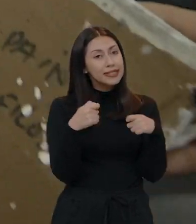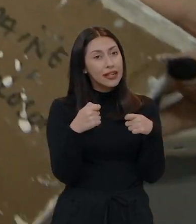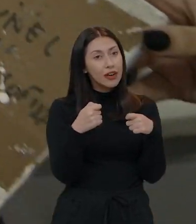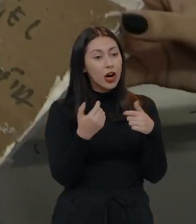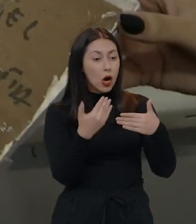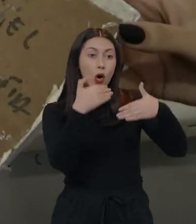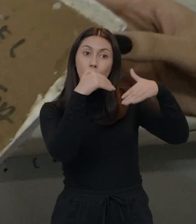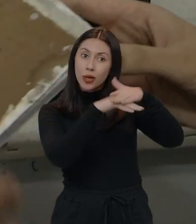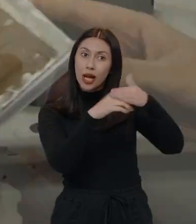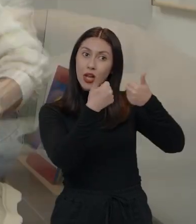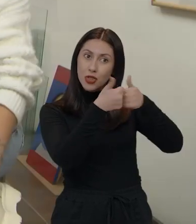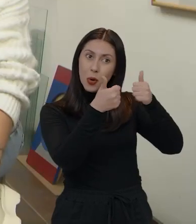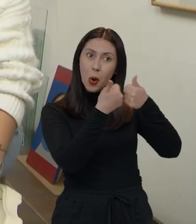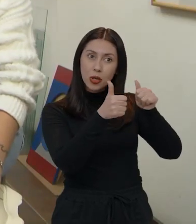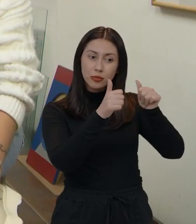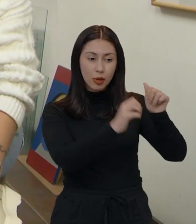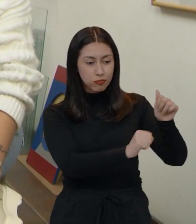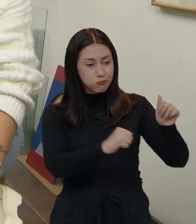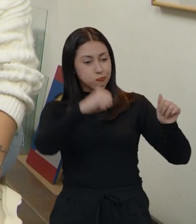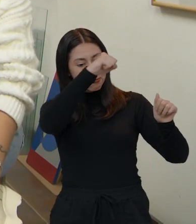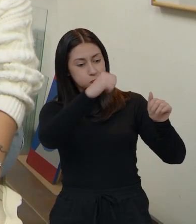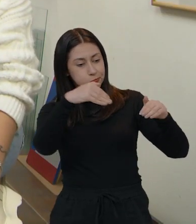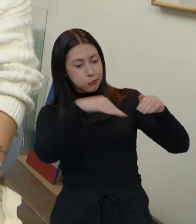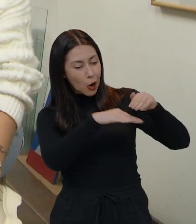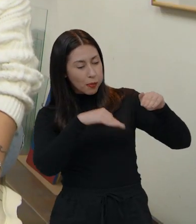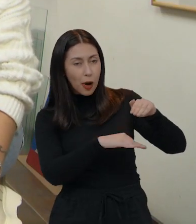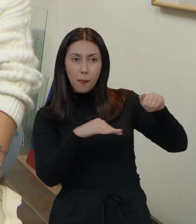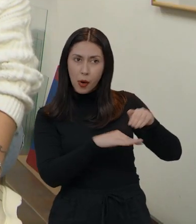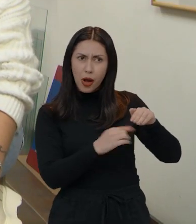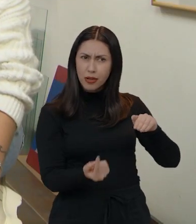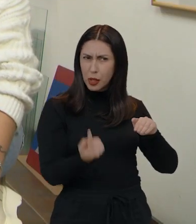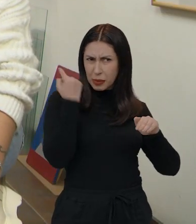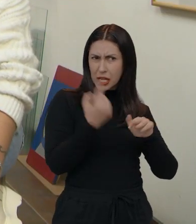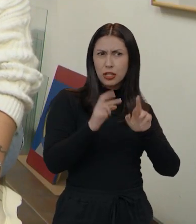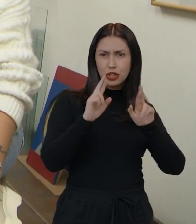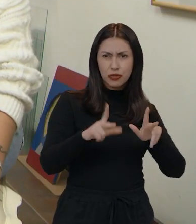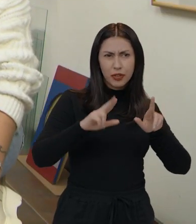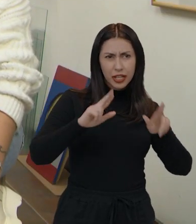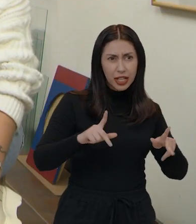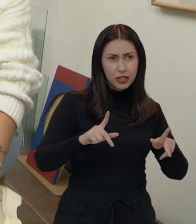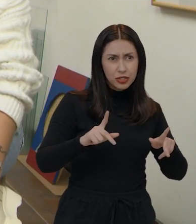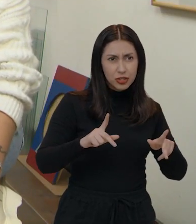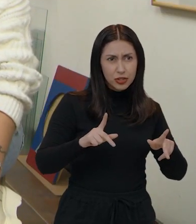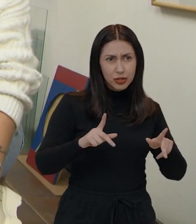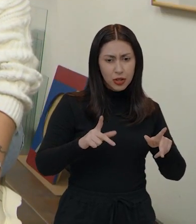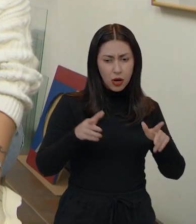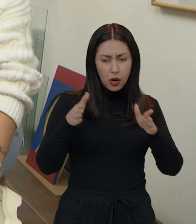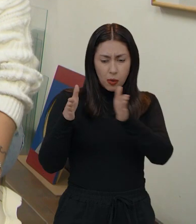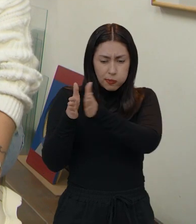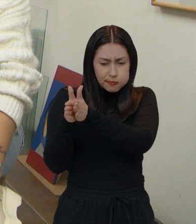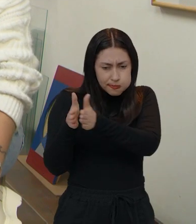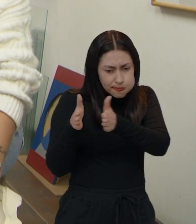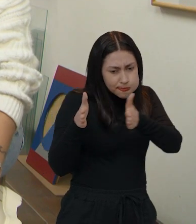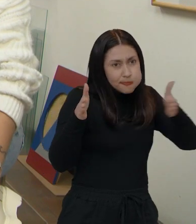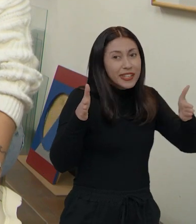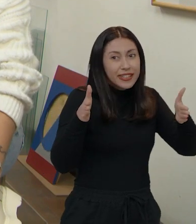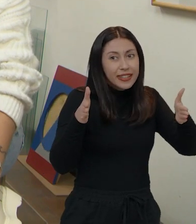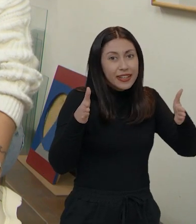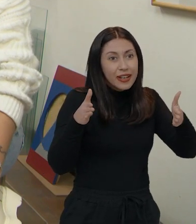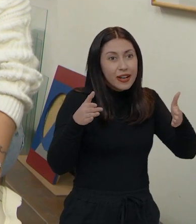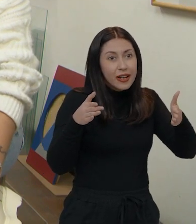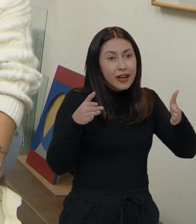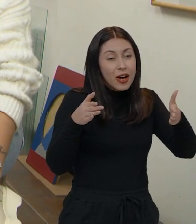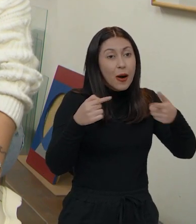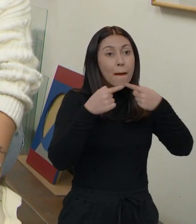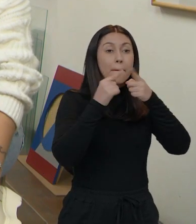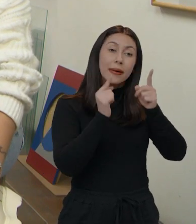ônibus. Nossa! Lembra, antigamente os ônibus não tinham, não são igual os de hoje, que eles emendam de lado a lado, né? O chassi fica